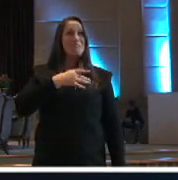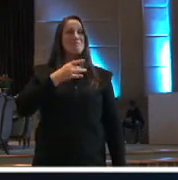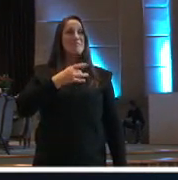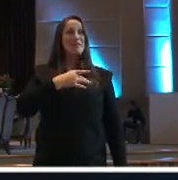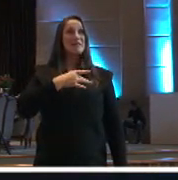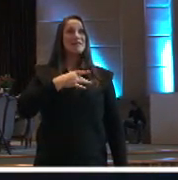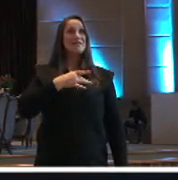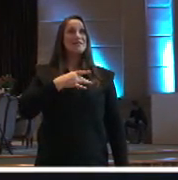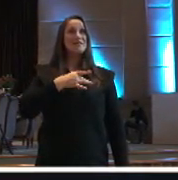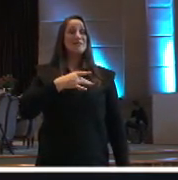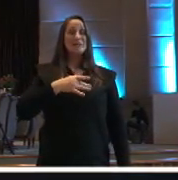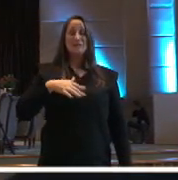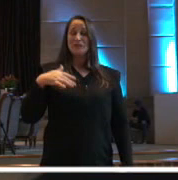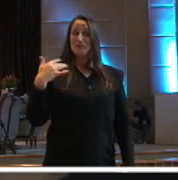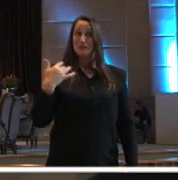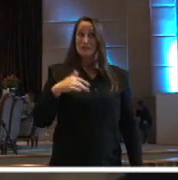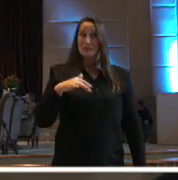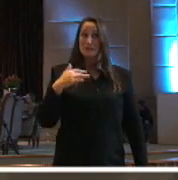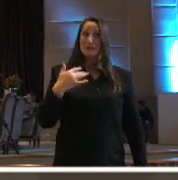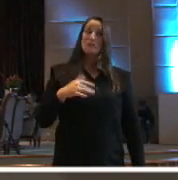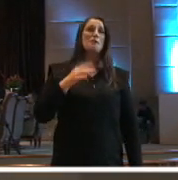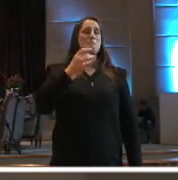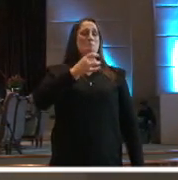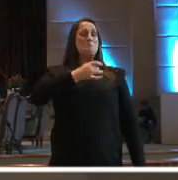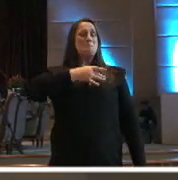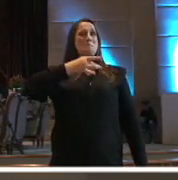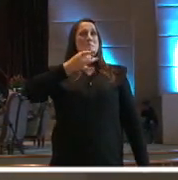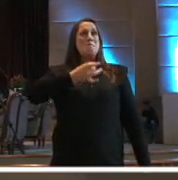Aquele tipo de medo, não é, que